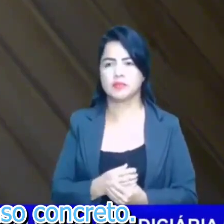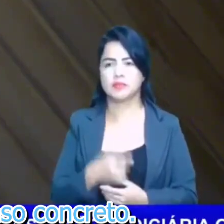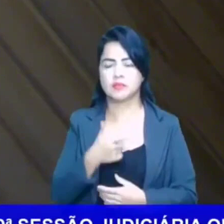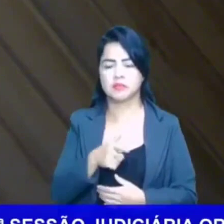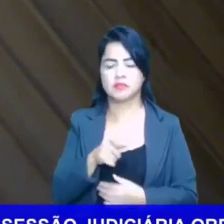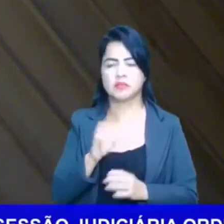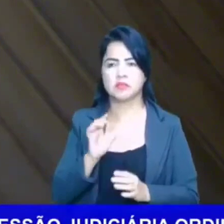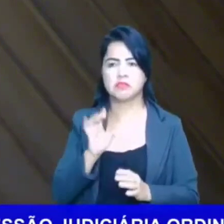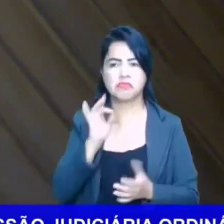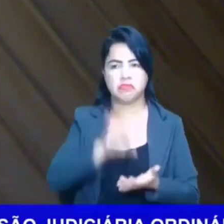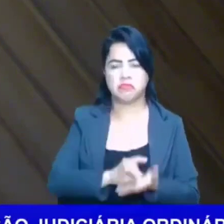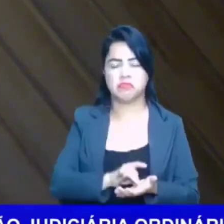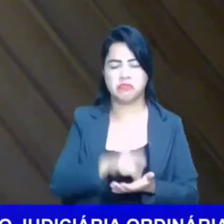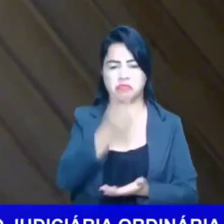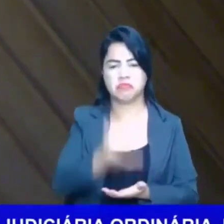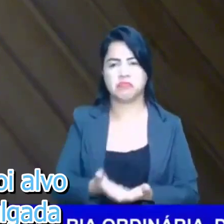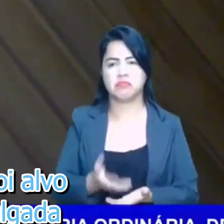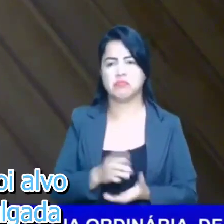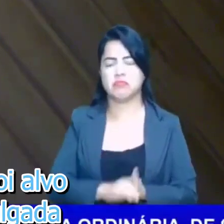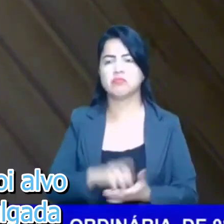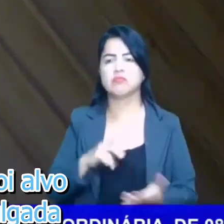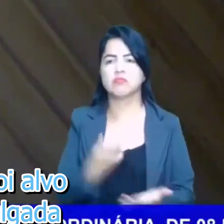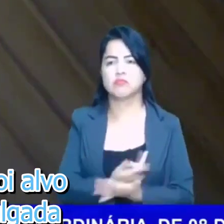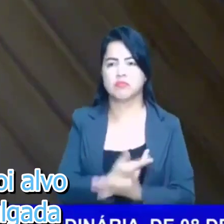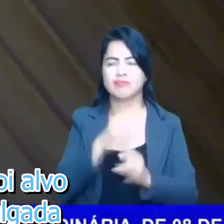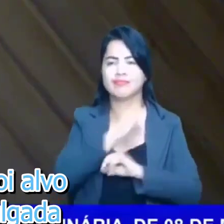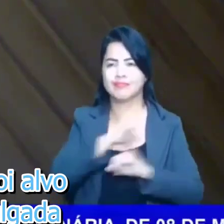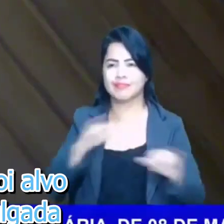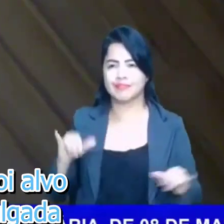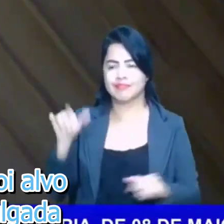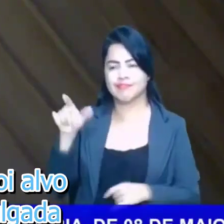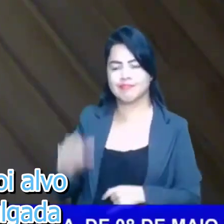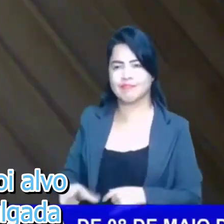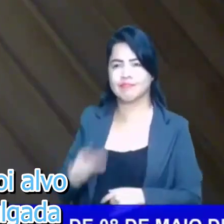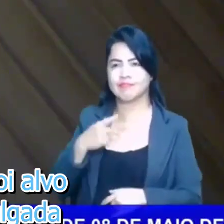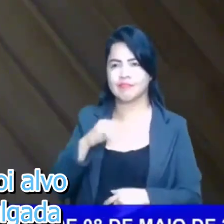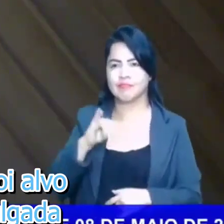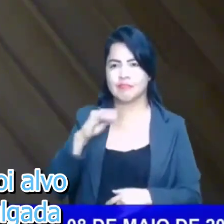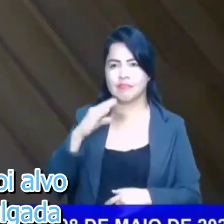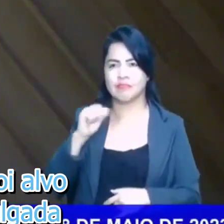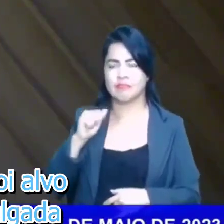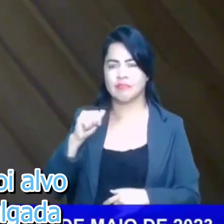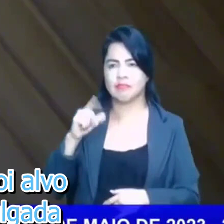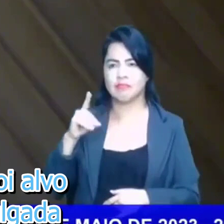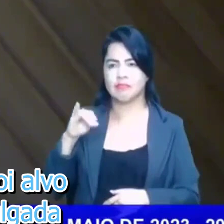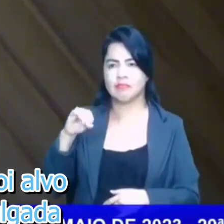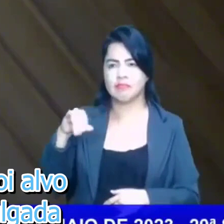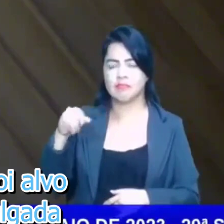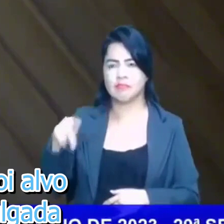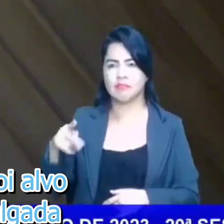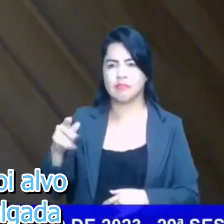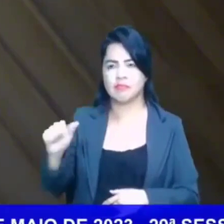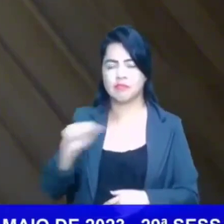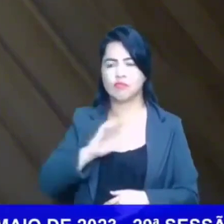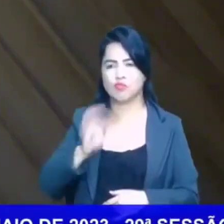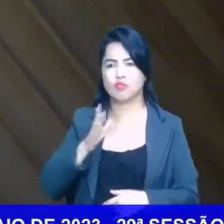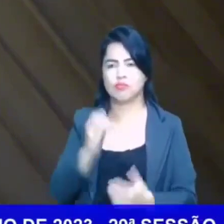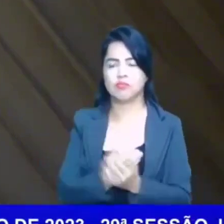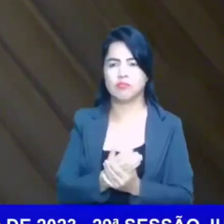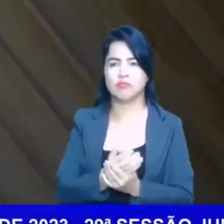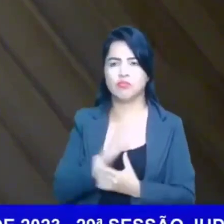com esse caso concreto. Ocorre que, como dito pela parte autora, Picadinho foi alvo de uma representação e condenação transitada e